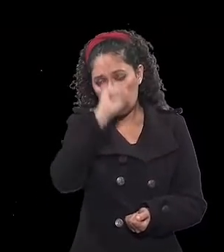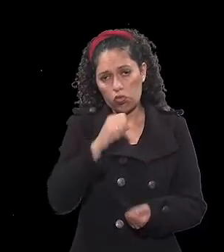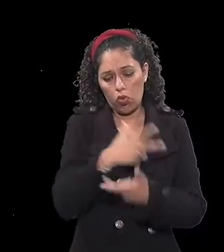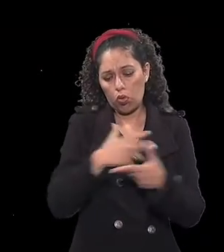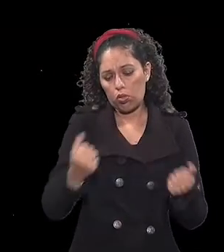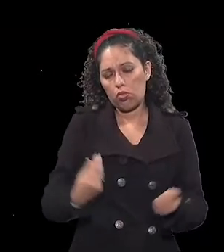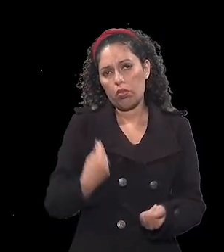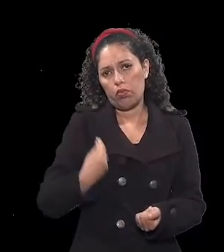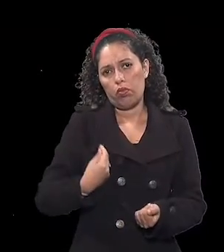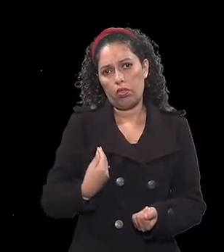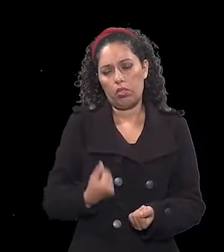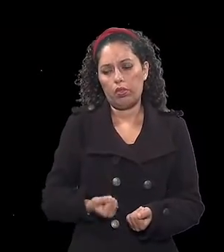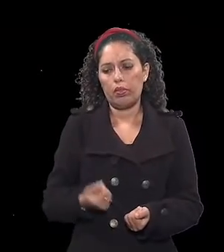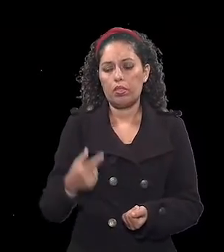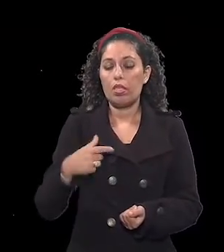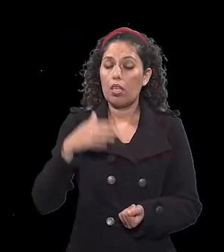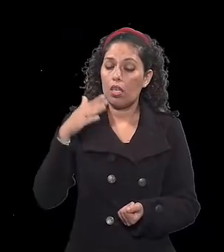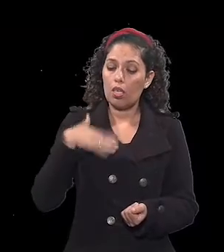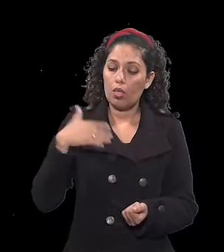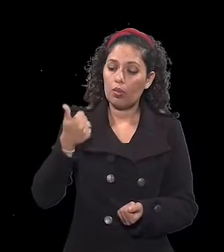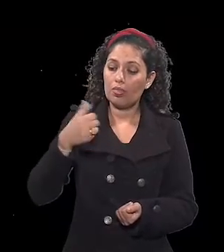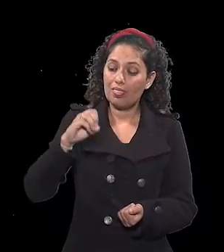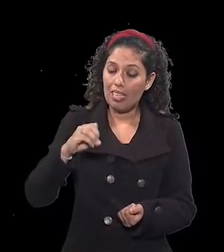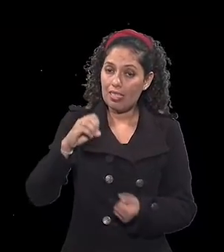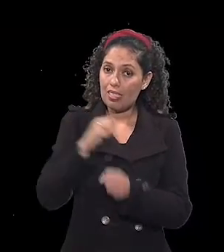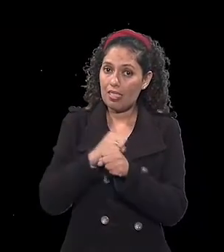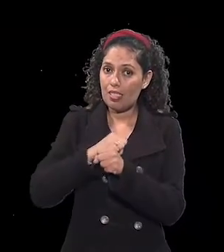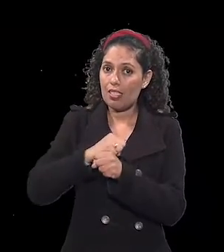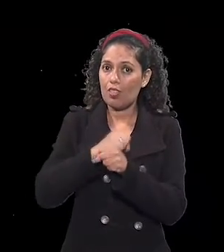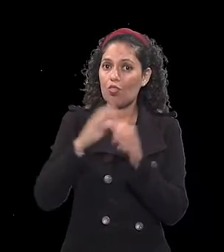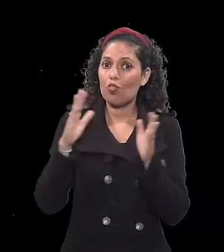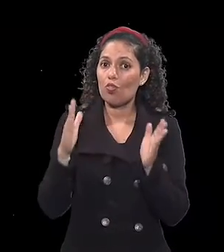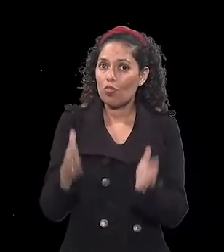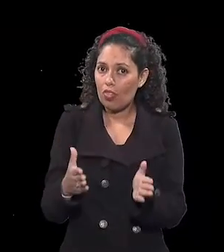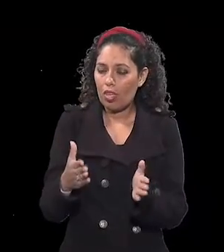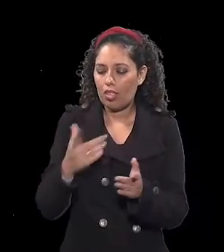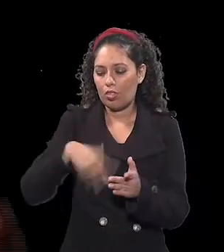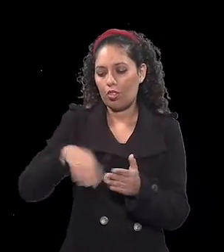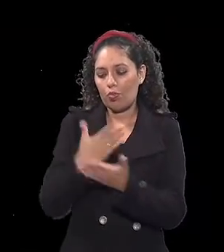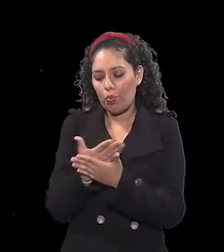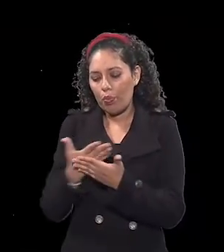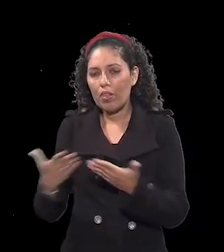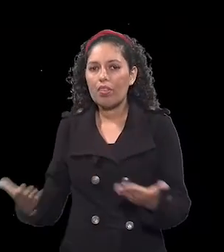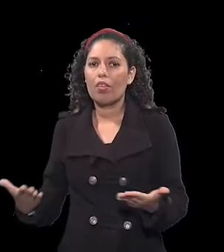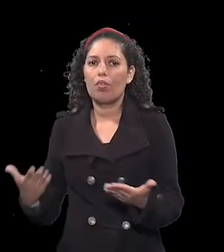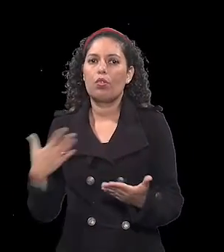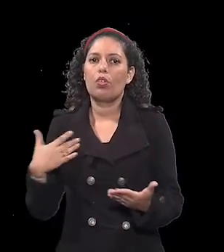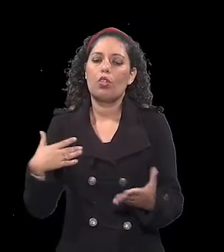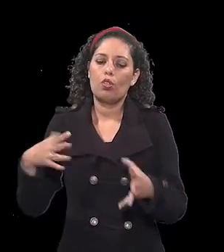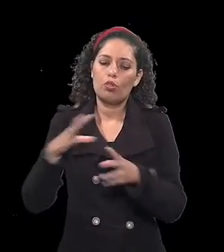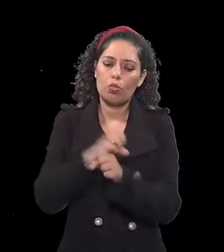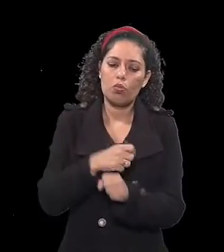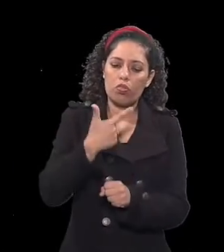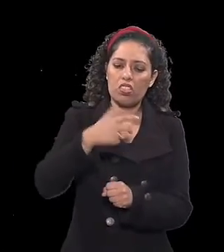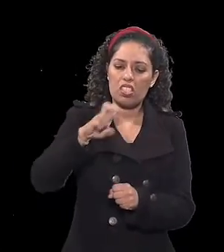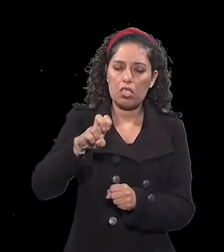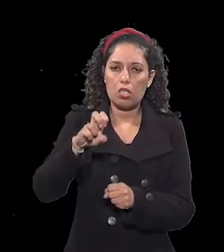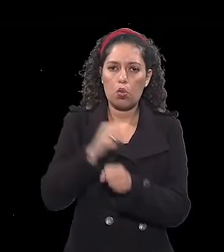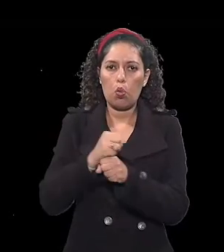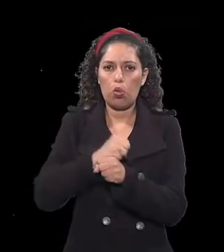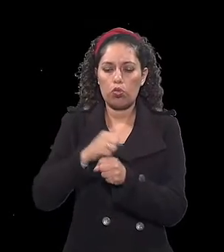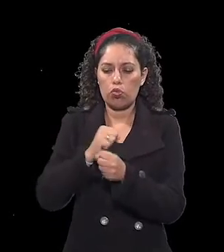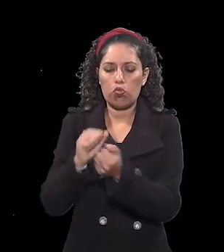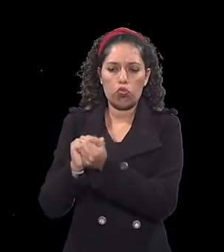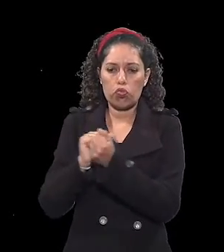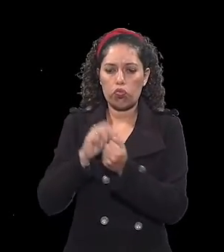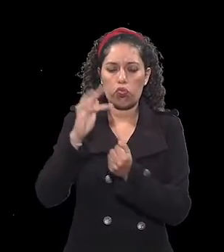informação adiante, né? Como eu falei, são 10, 11 anos para cá. Então é muito tempo que a gente perdeu. Eu tô fazendo 25 anos cantando funk, né?